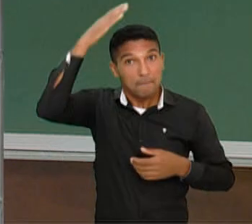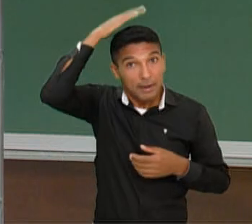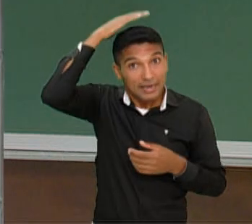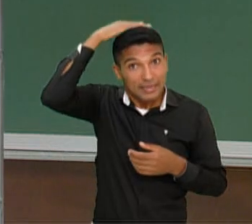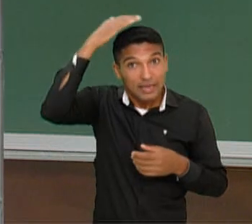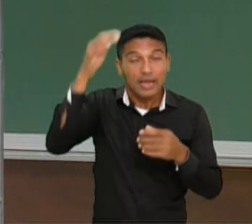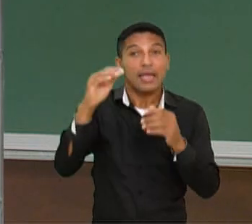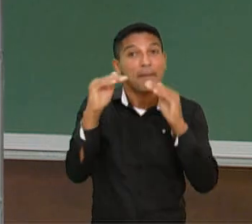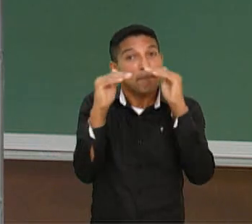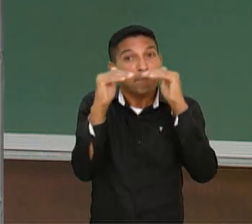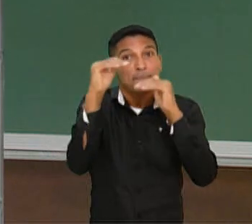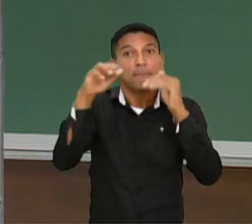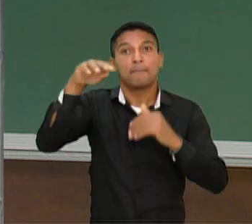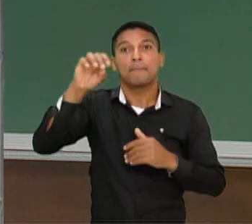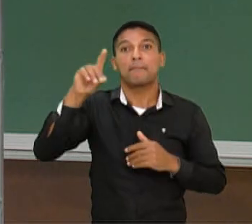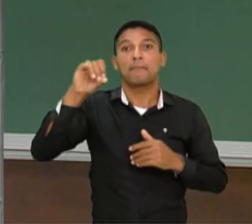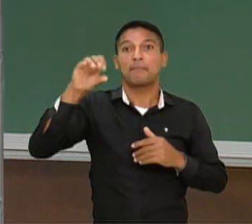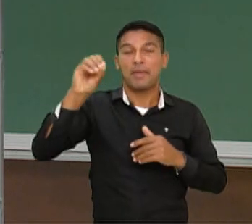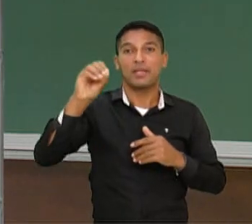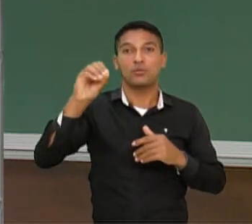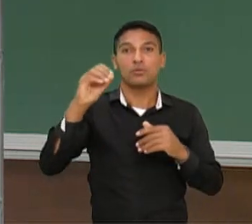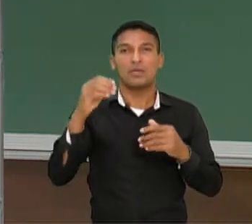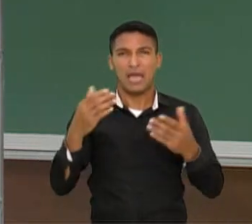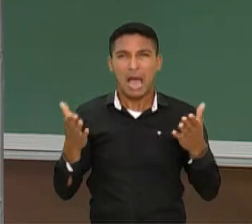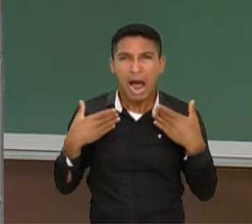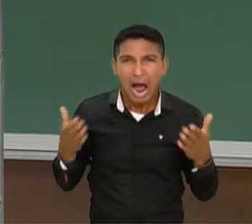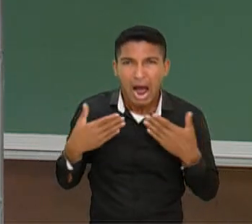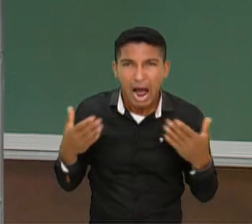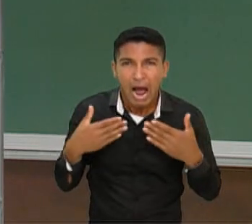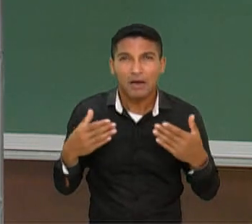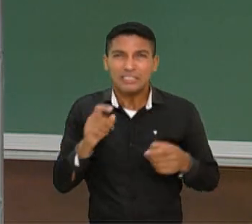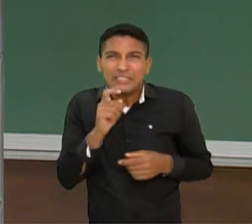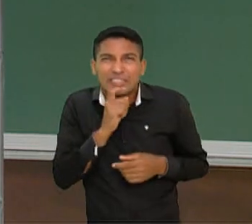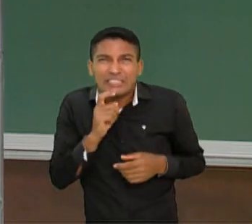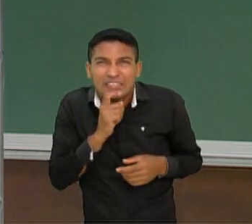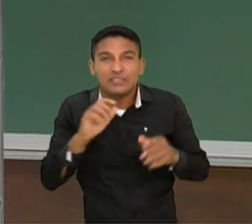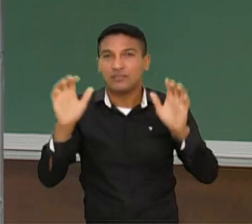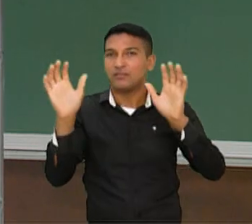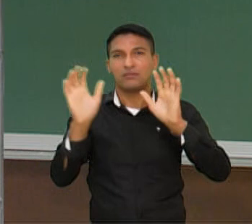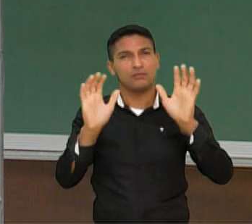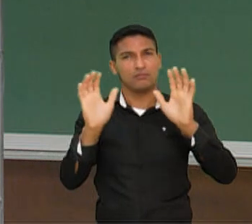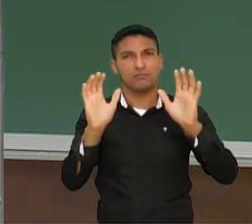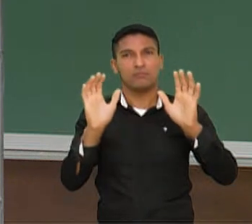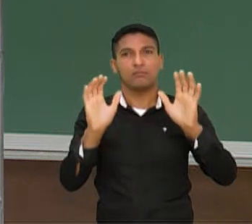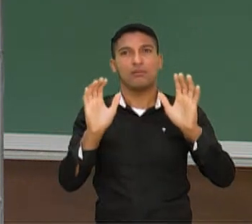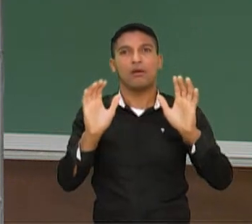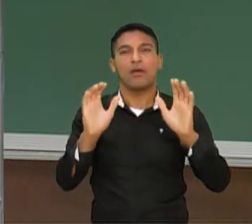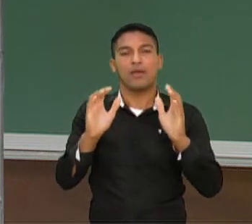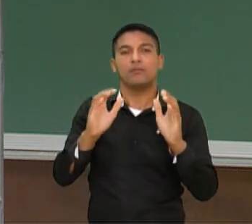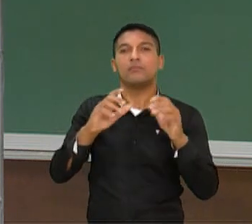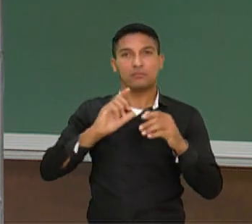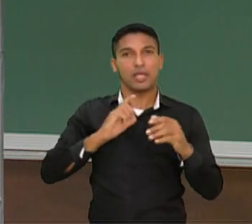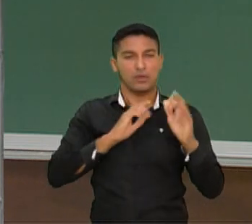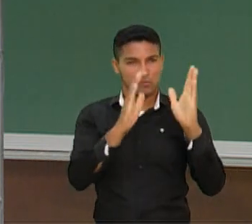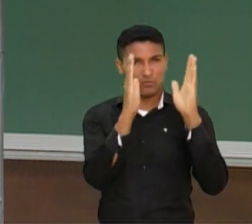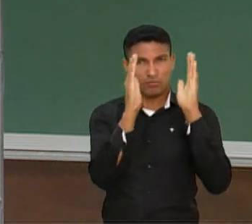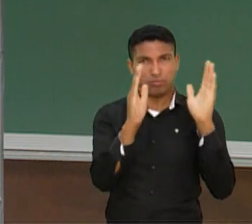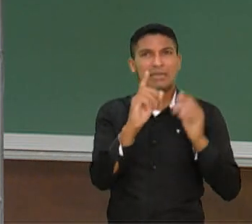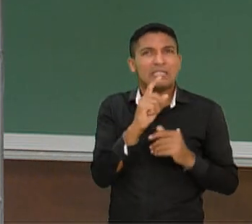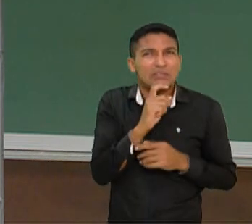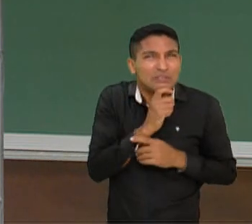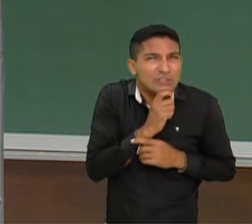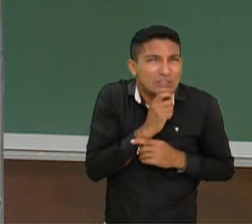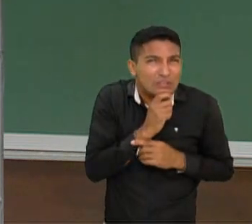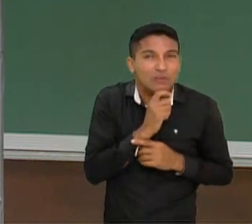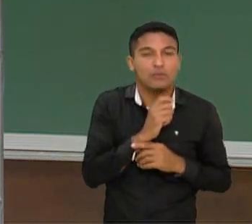frio, com oscilações que chegam a nos possibilitar invernos mais rigorosos e médias térmicas anuais de verão também